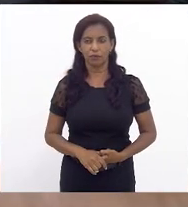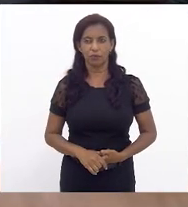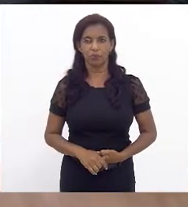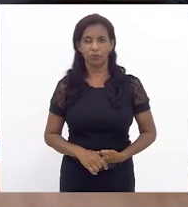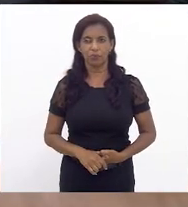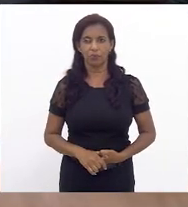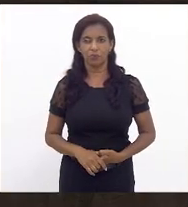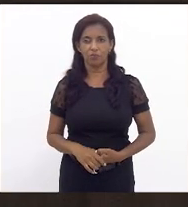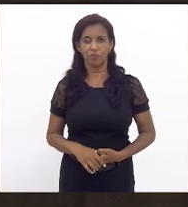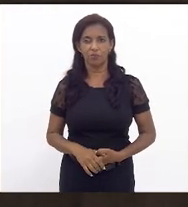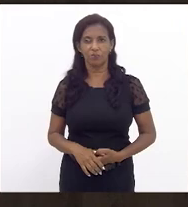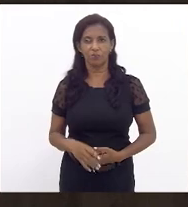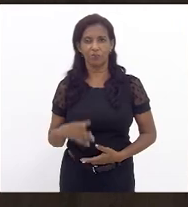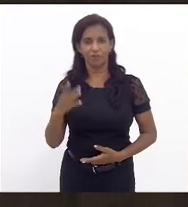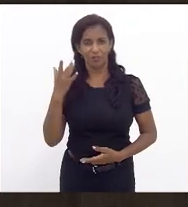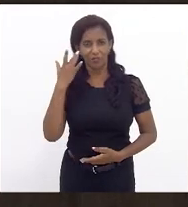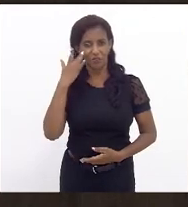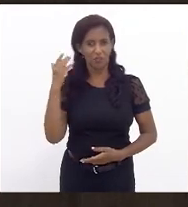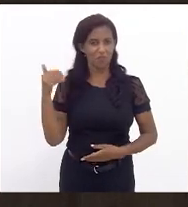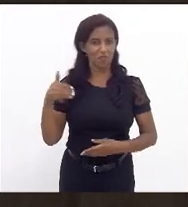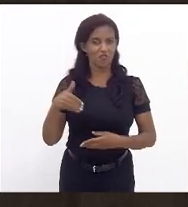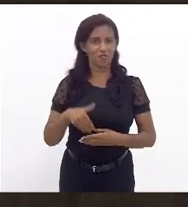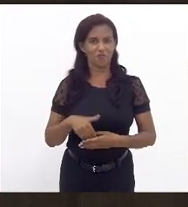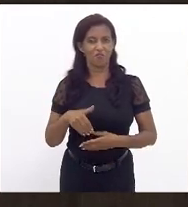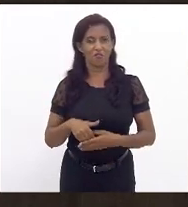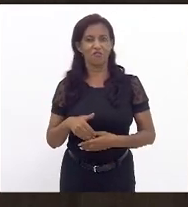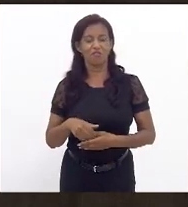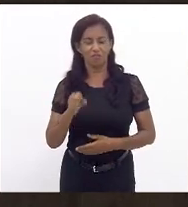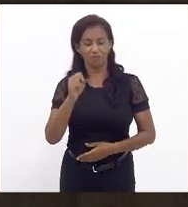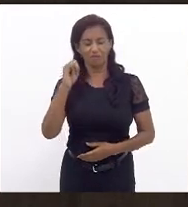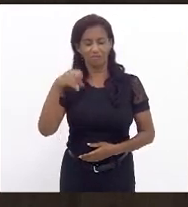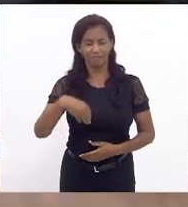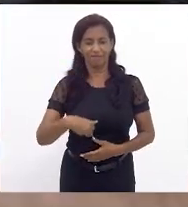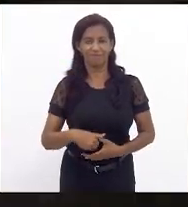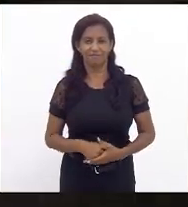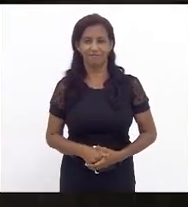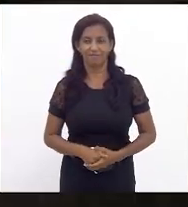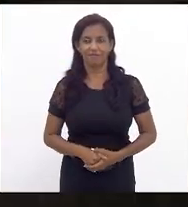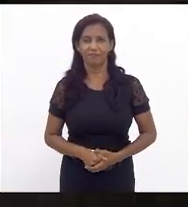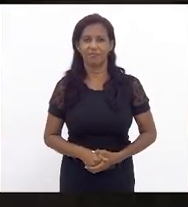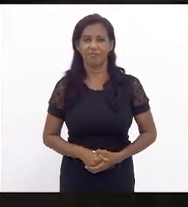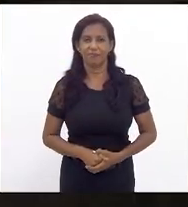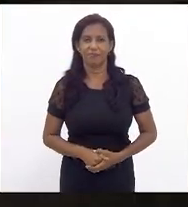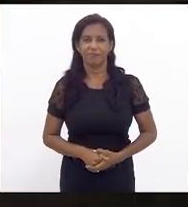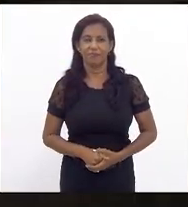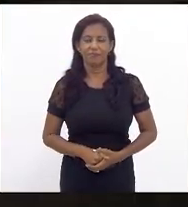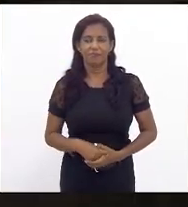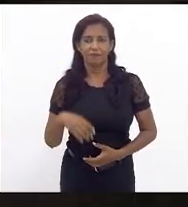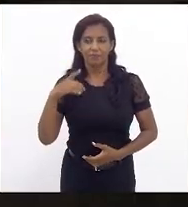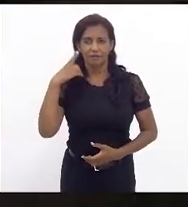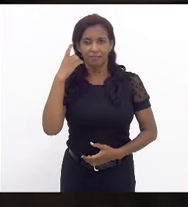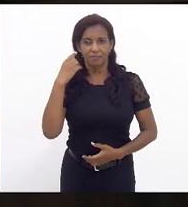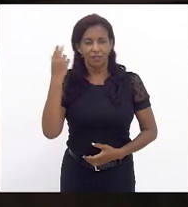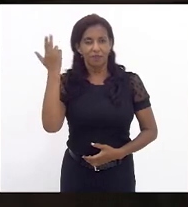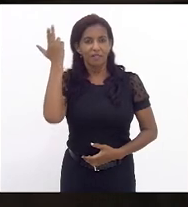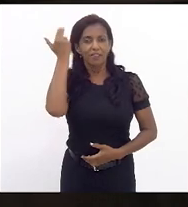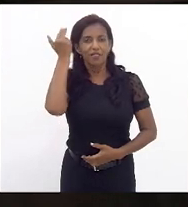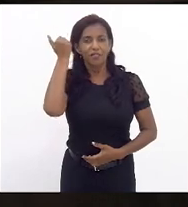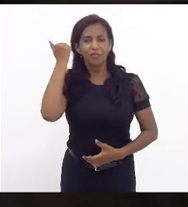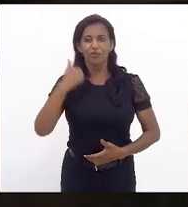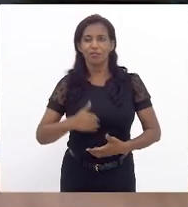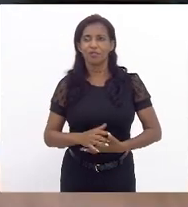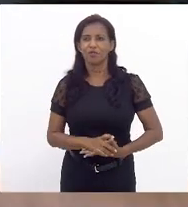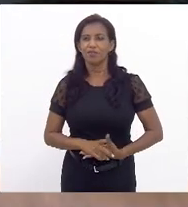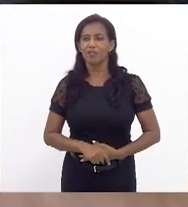Eu acho que o voto do delegado Carlos Augusto vale por dois, hein? Voto sim. Voto sim. Deputado Eliomar Coelho.